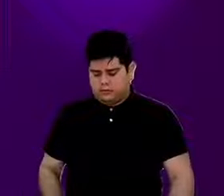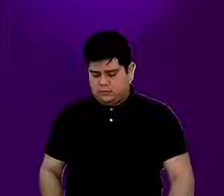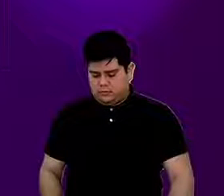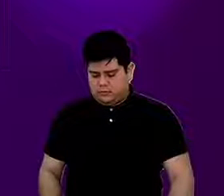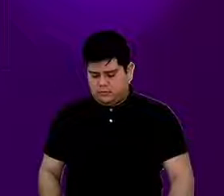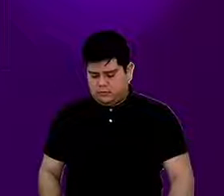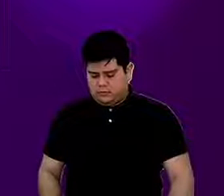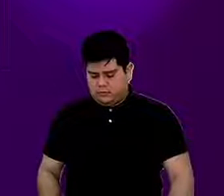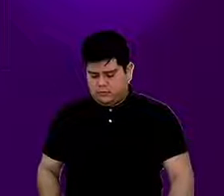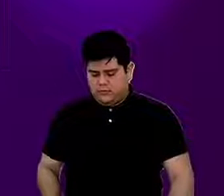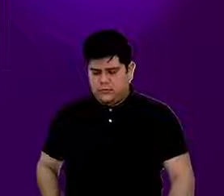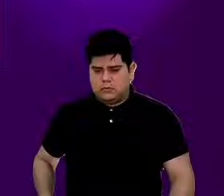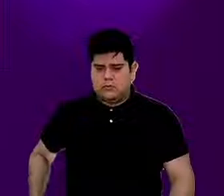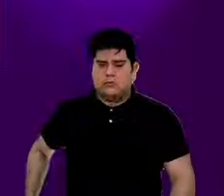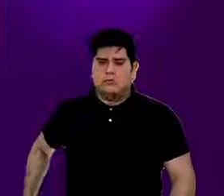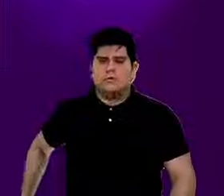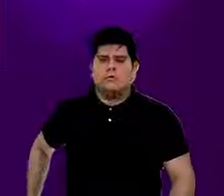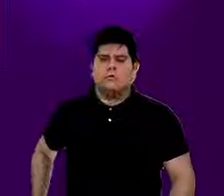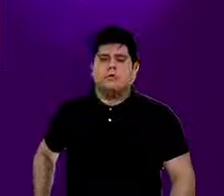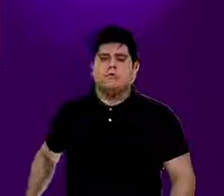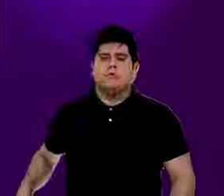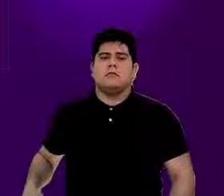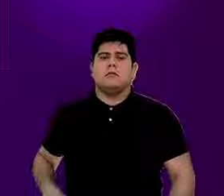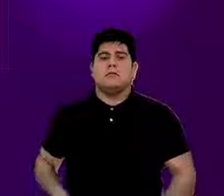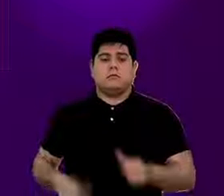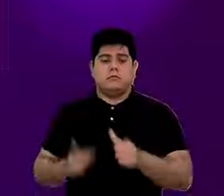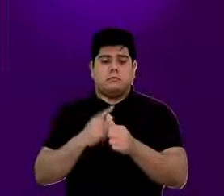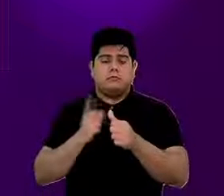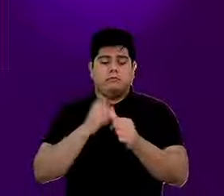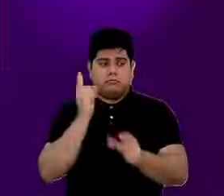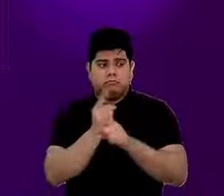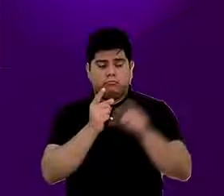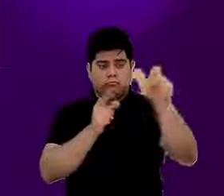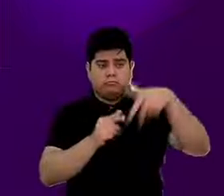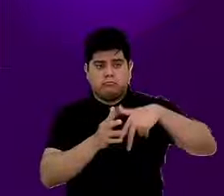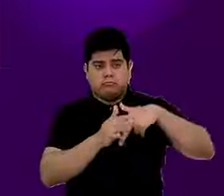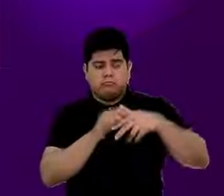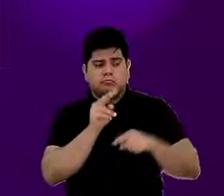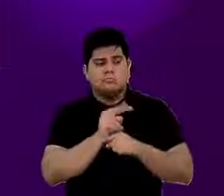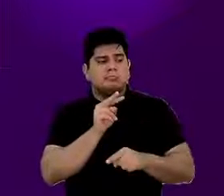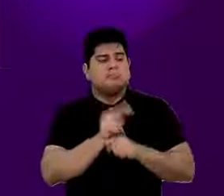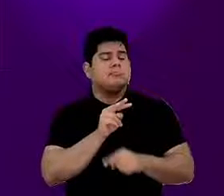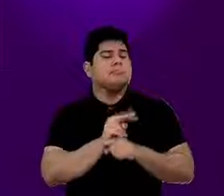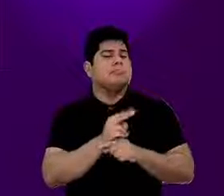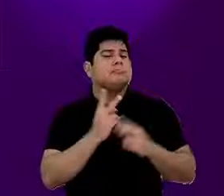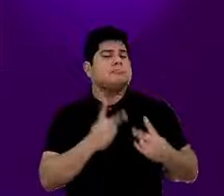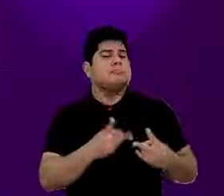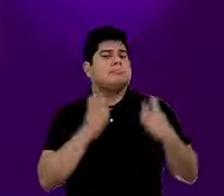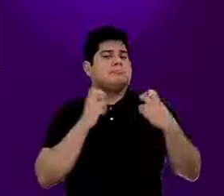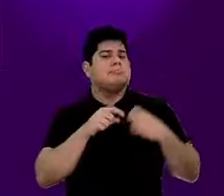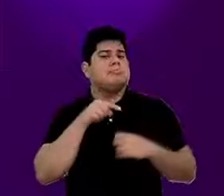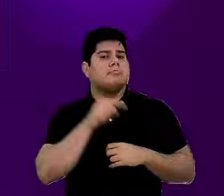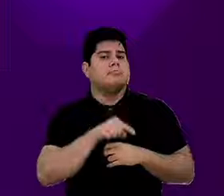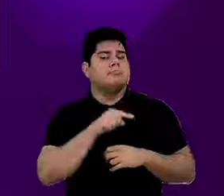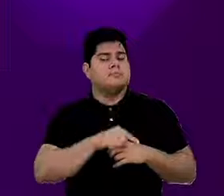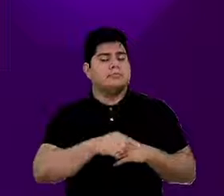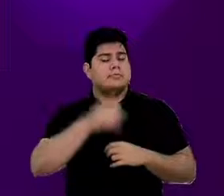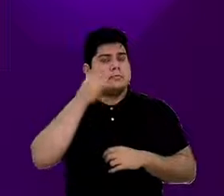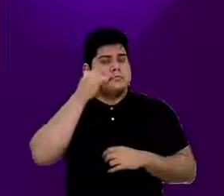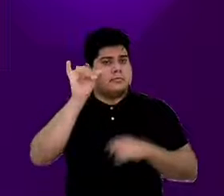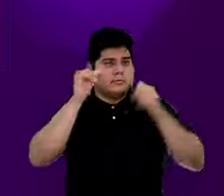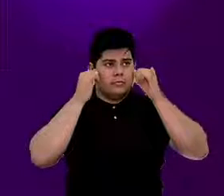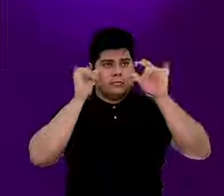passo dentro desse cuidado que a gente se propõe a fazer, monitora, detecta de maneira preventiva,